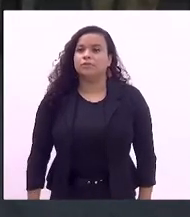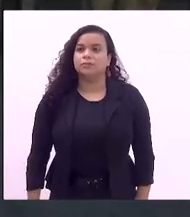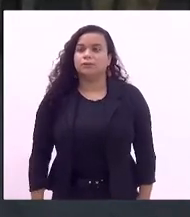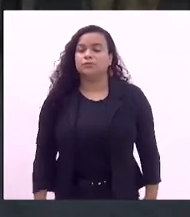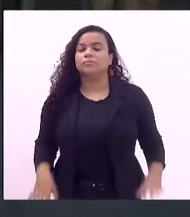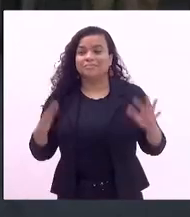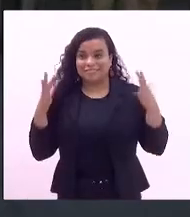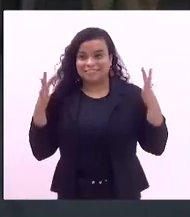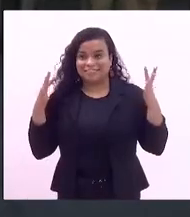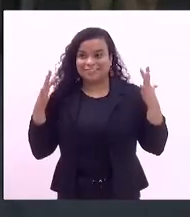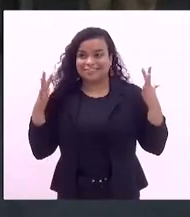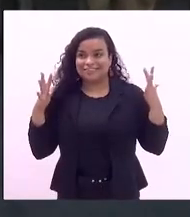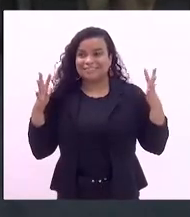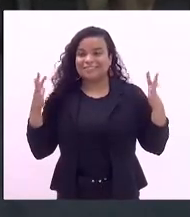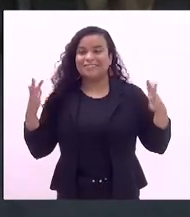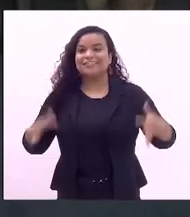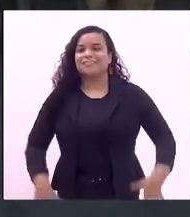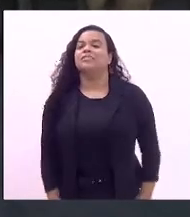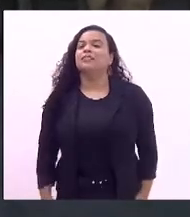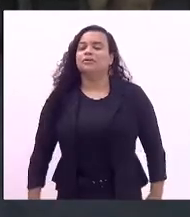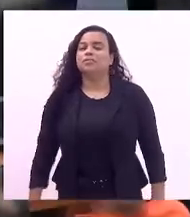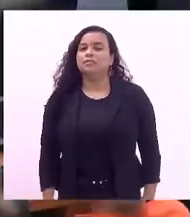E aí